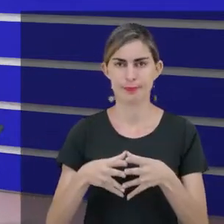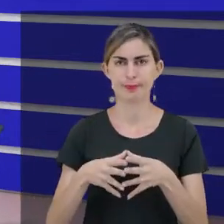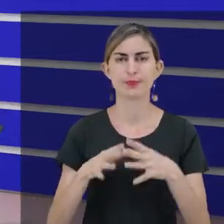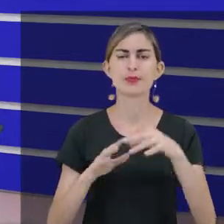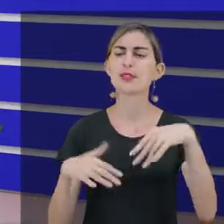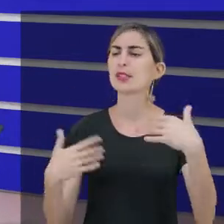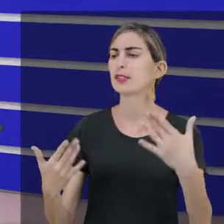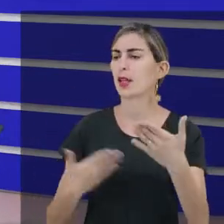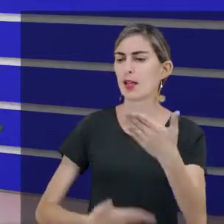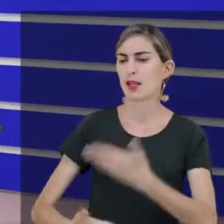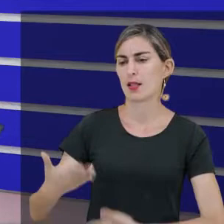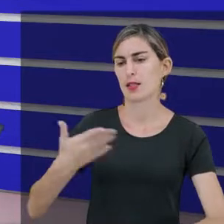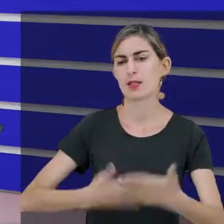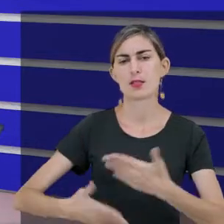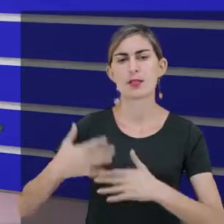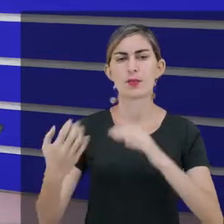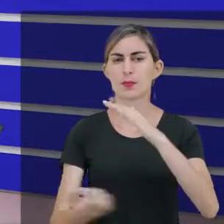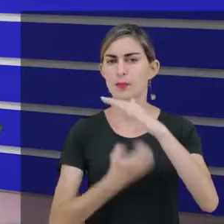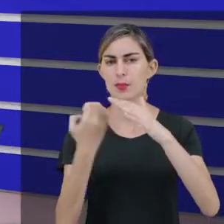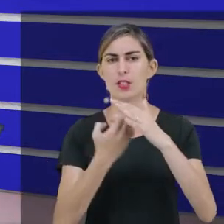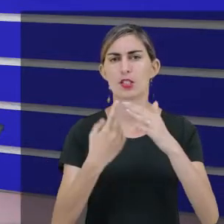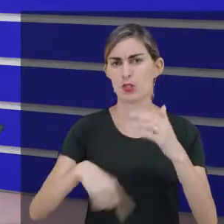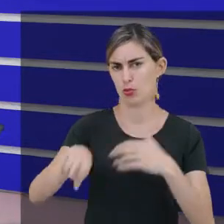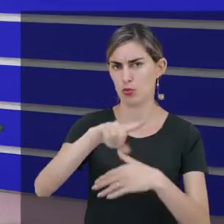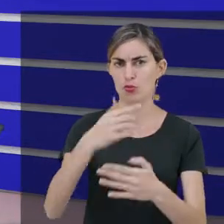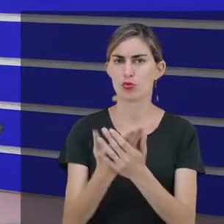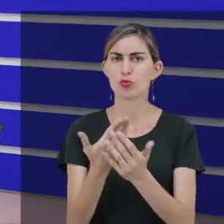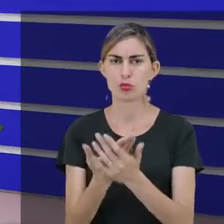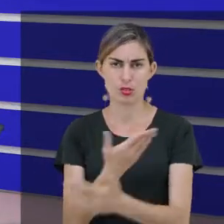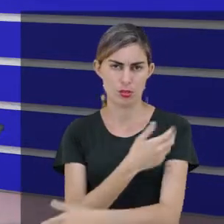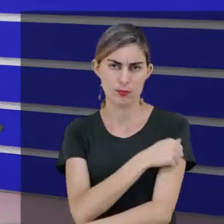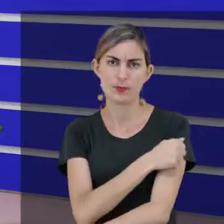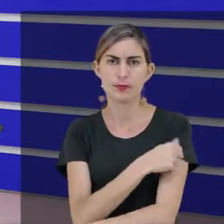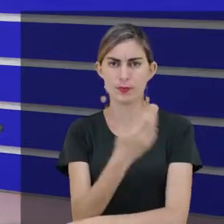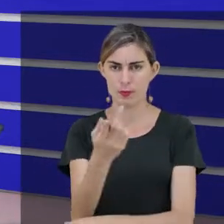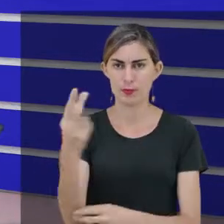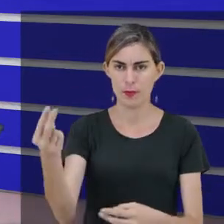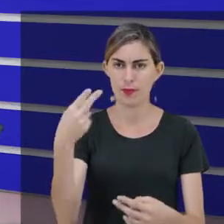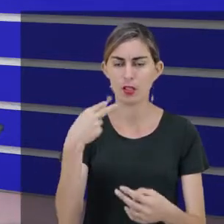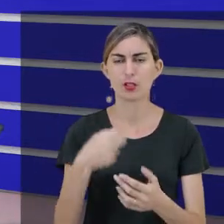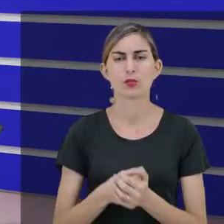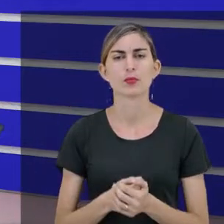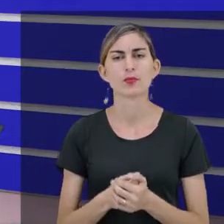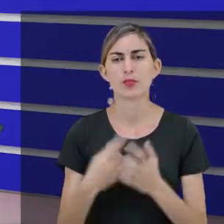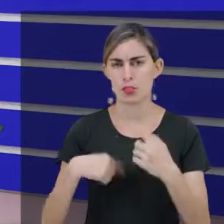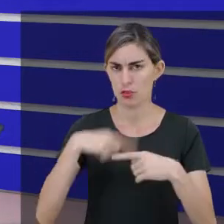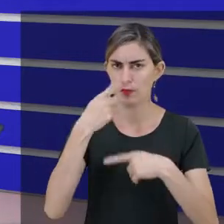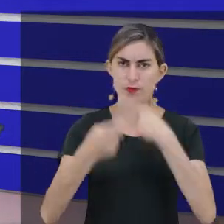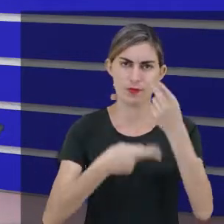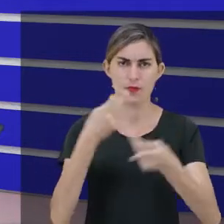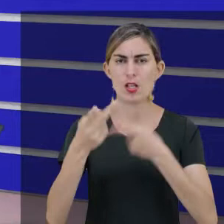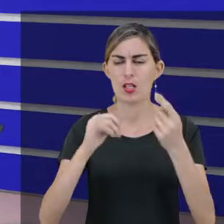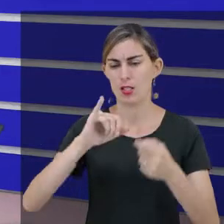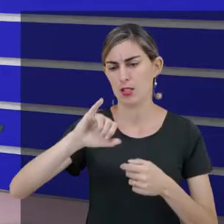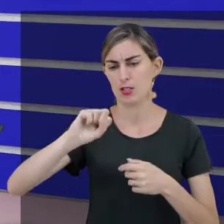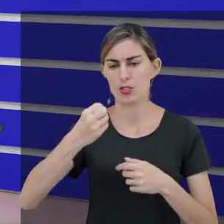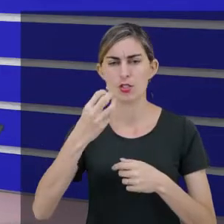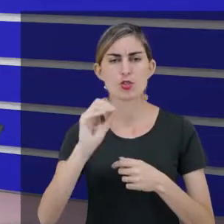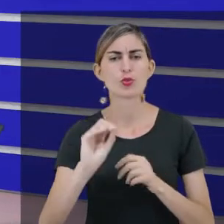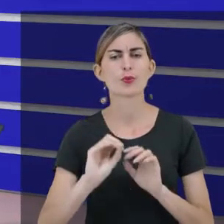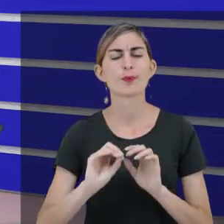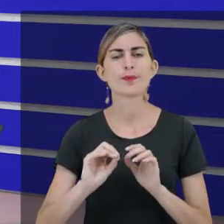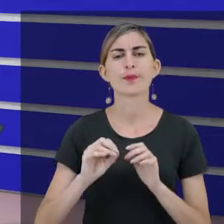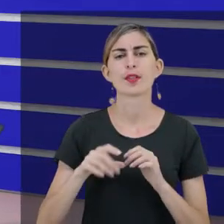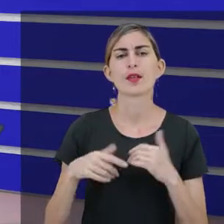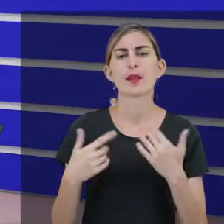uma empresa, né? O nosso estudante ele tá vendo aqui a gente falar sobre a ISO, e aí